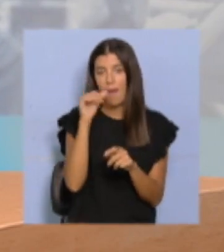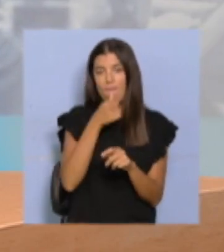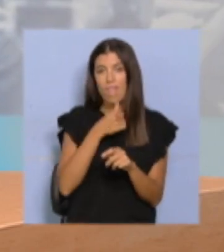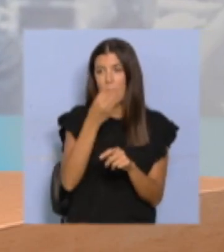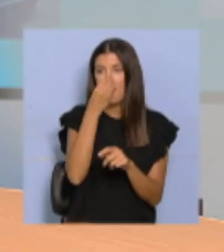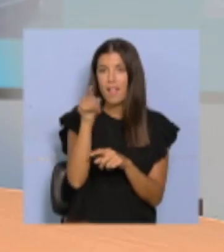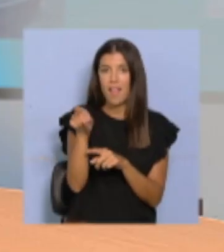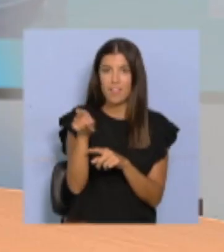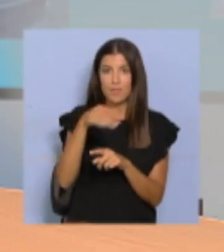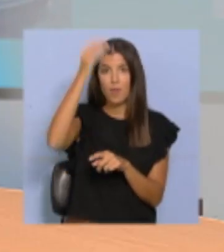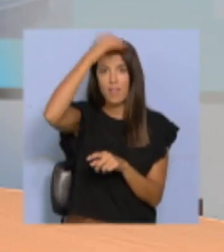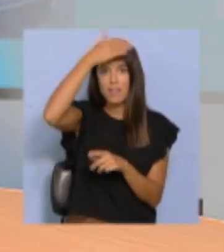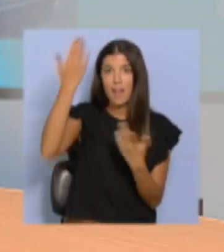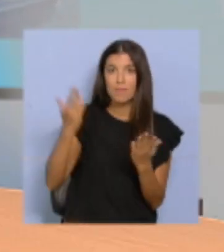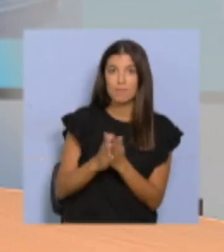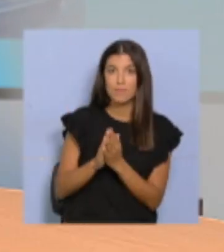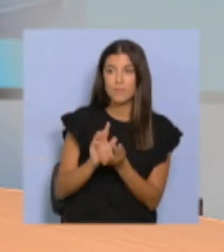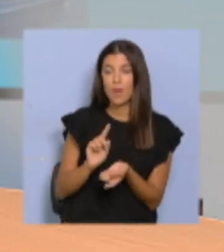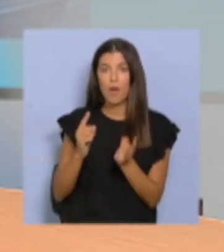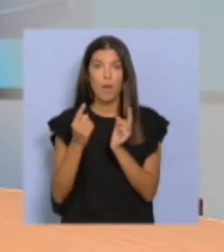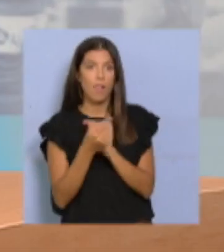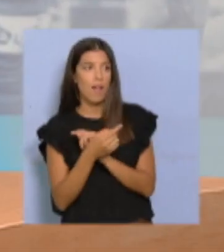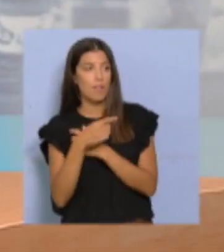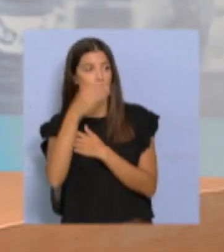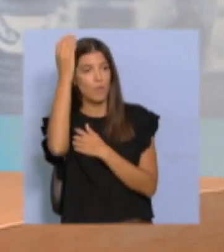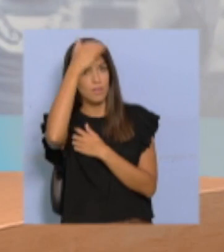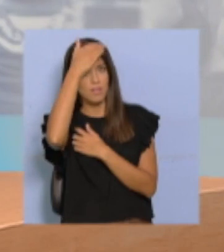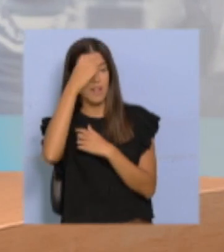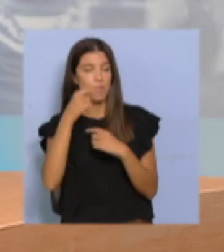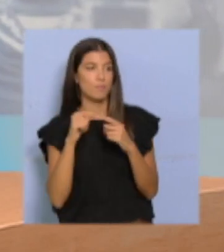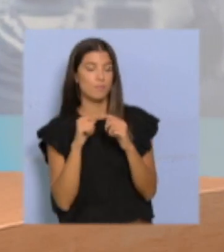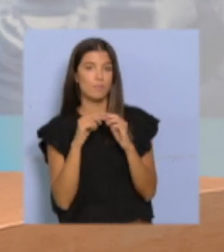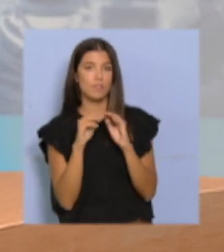temos do outro lado um senhor que se coloca ao nível